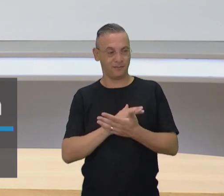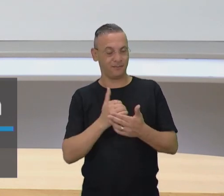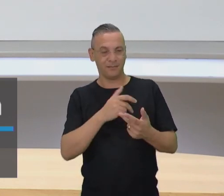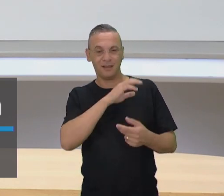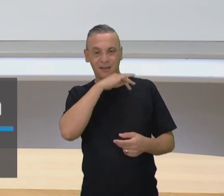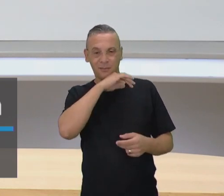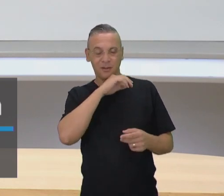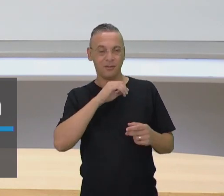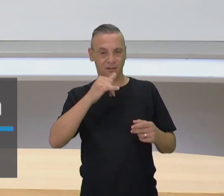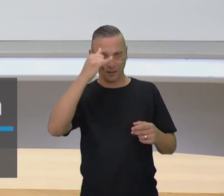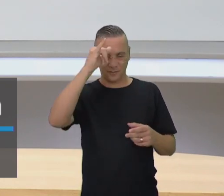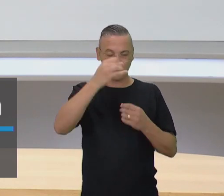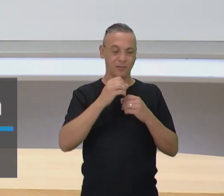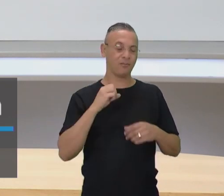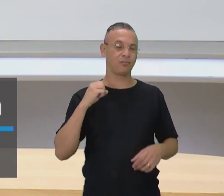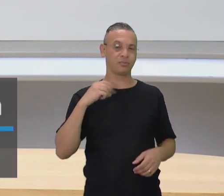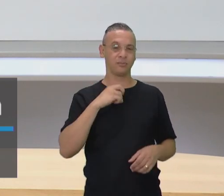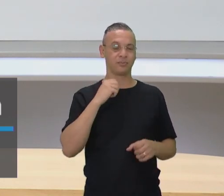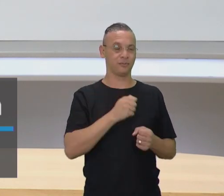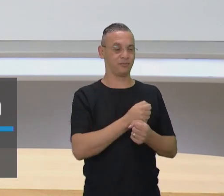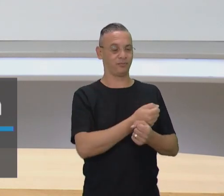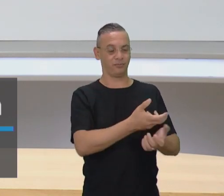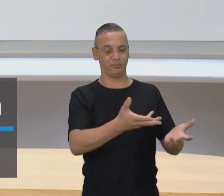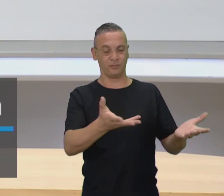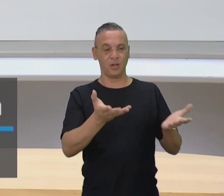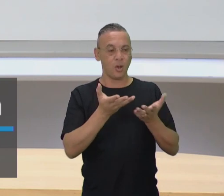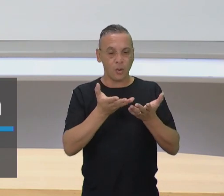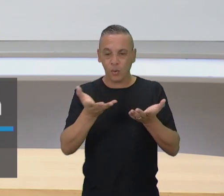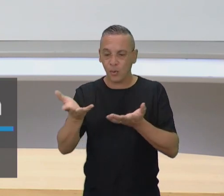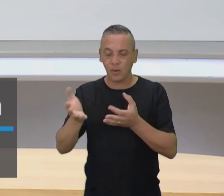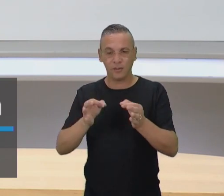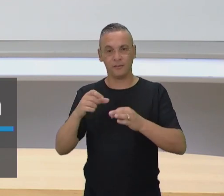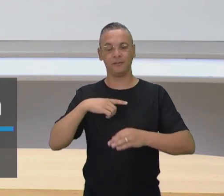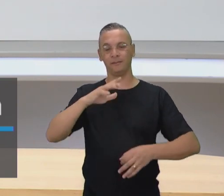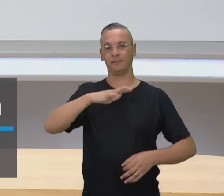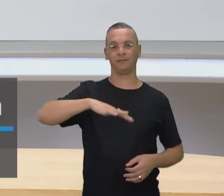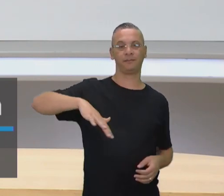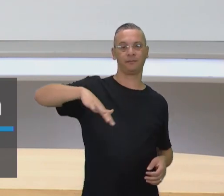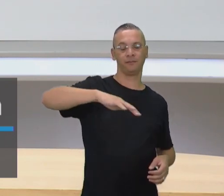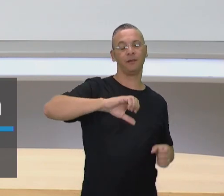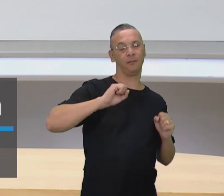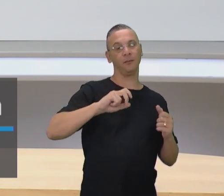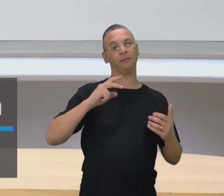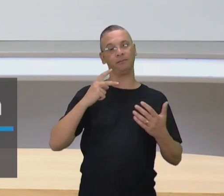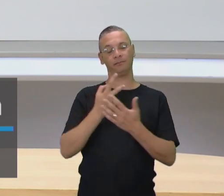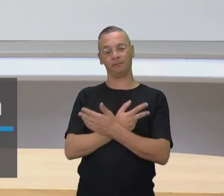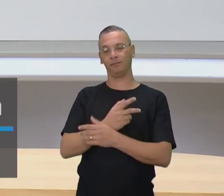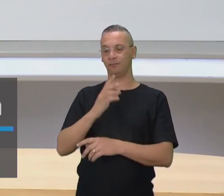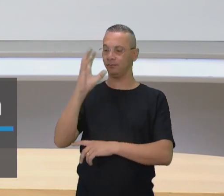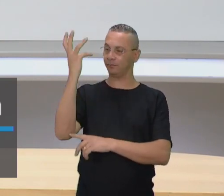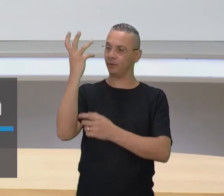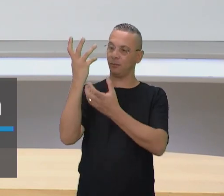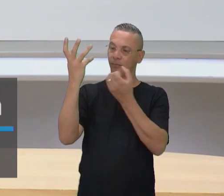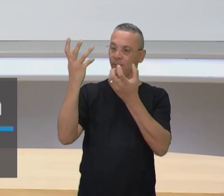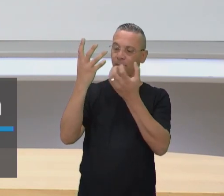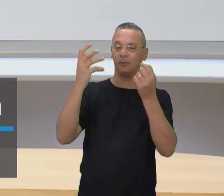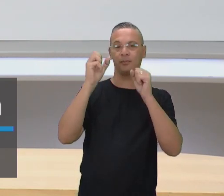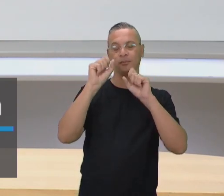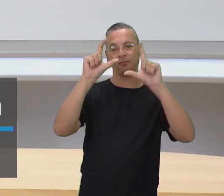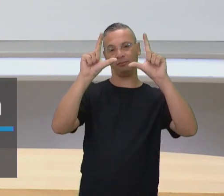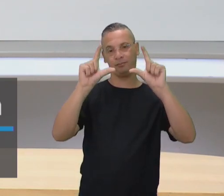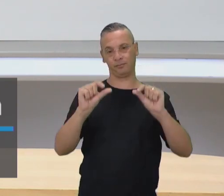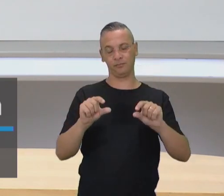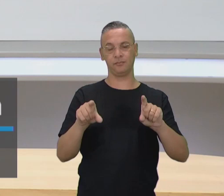ali, fungos e tal, que contaminam as plantações e pode comprometer a colheita aí de alguns